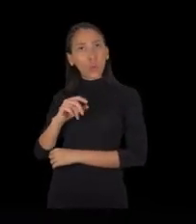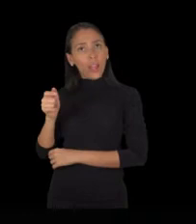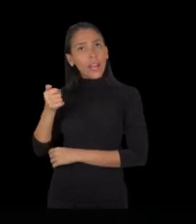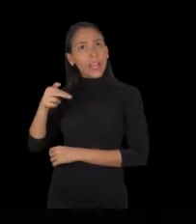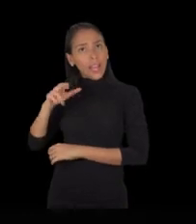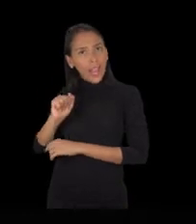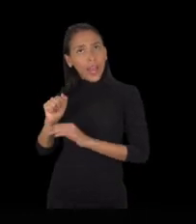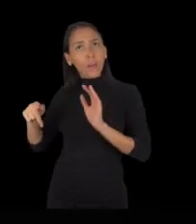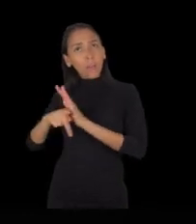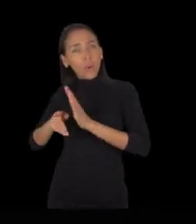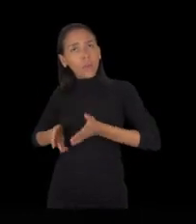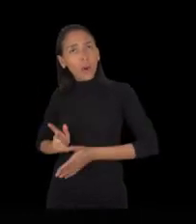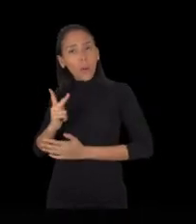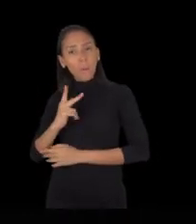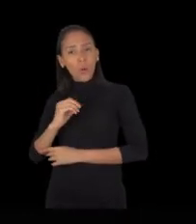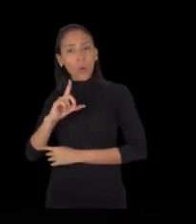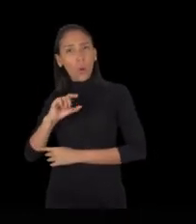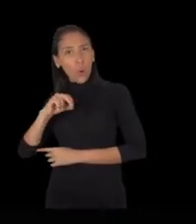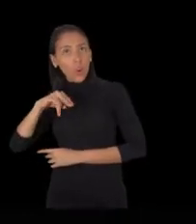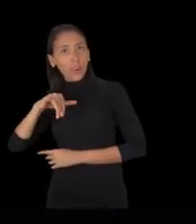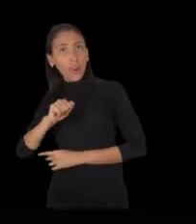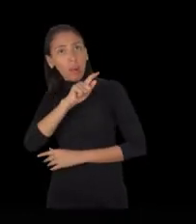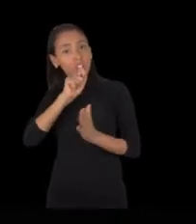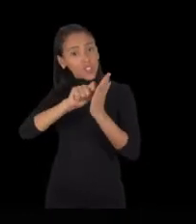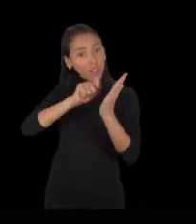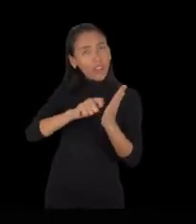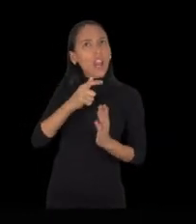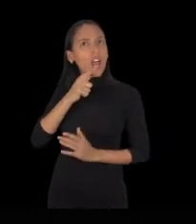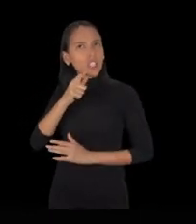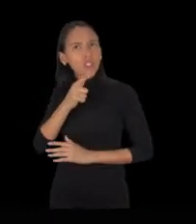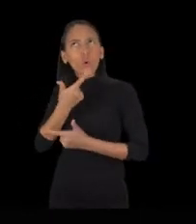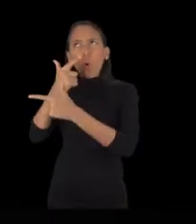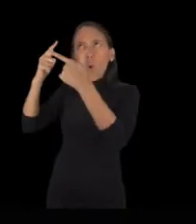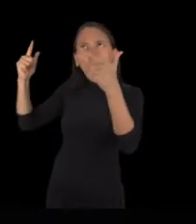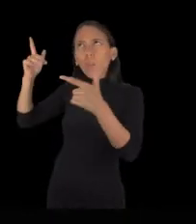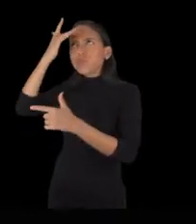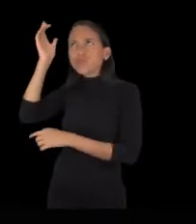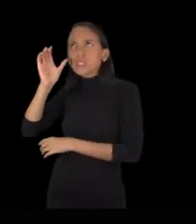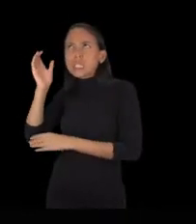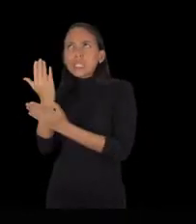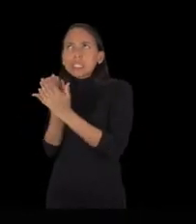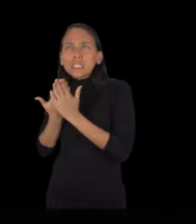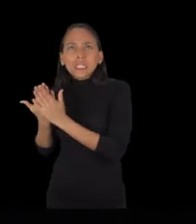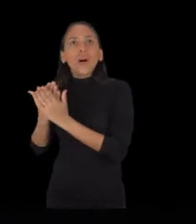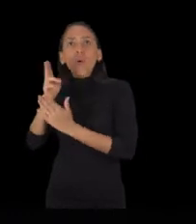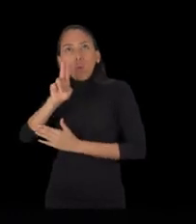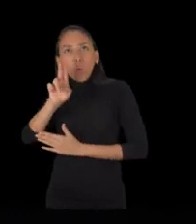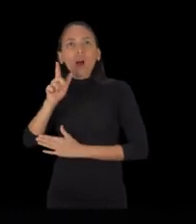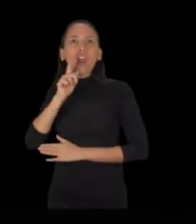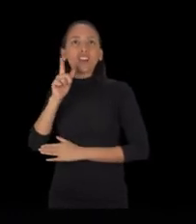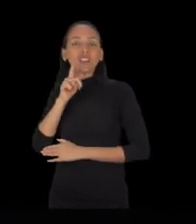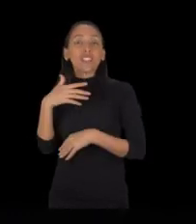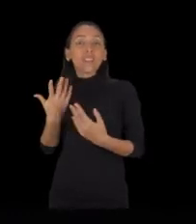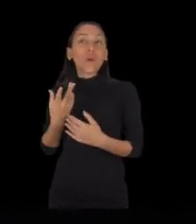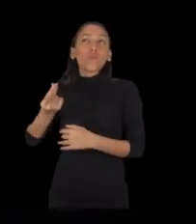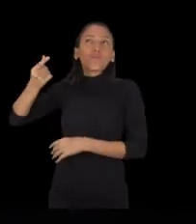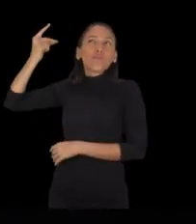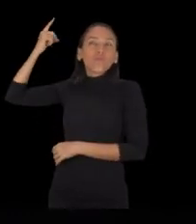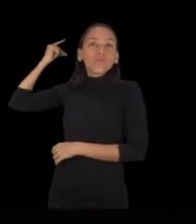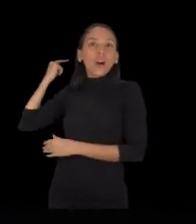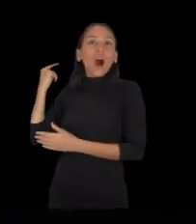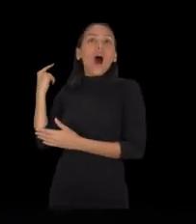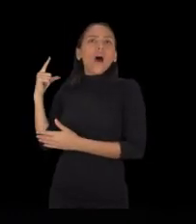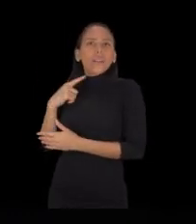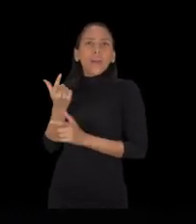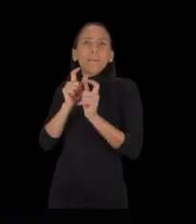é? Outros cientistas de outras nações escreviam em latim. Então, o que aconteceu foi que sobraram muitas palavras daquele tempo,